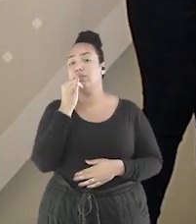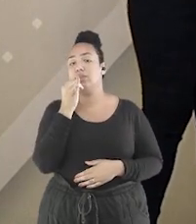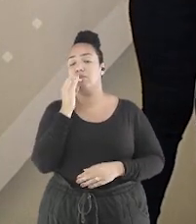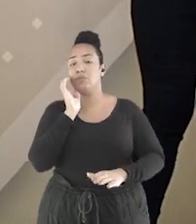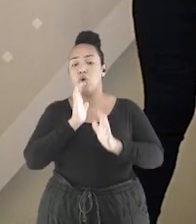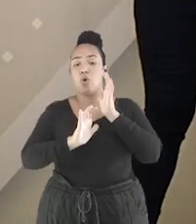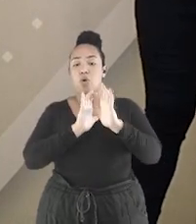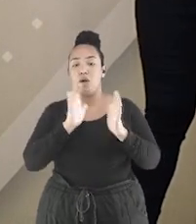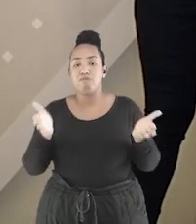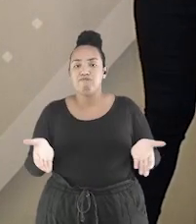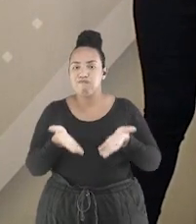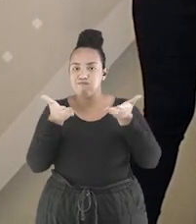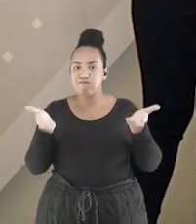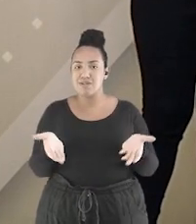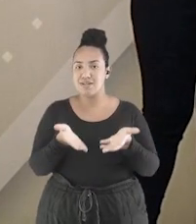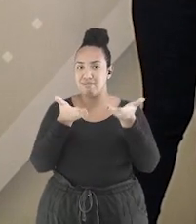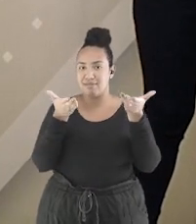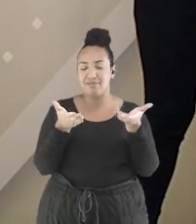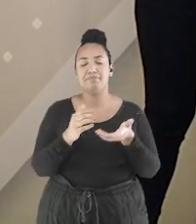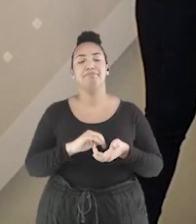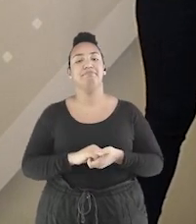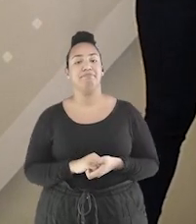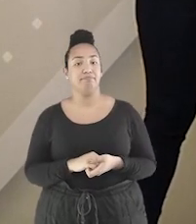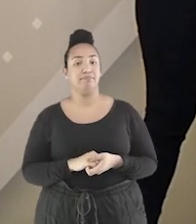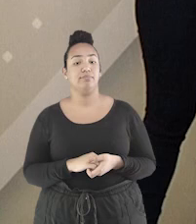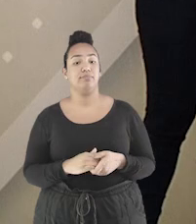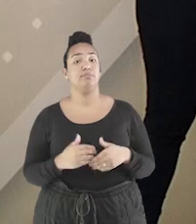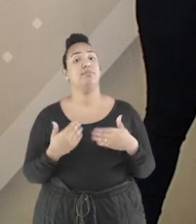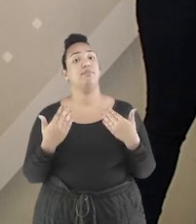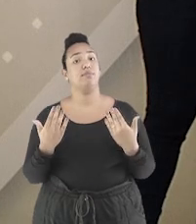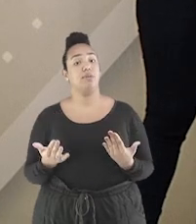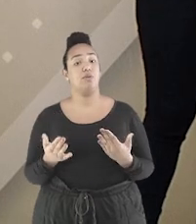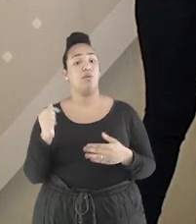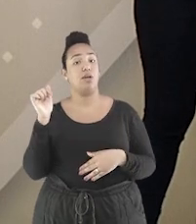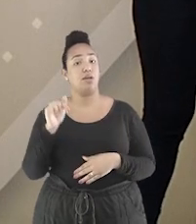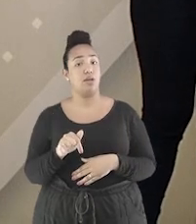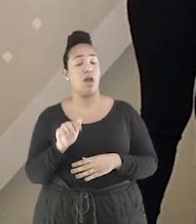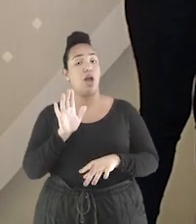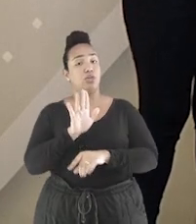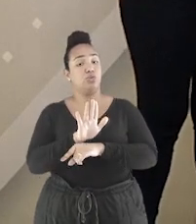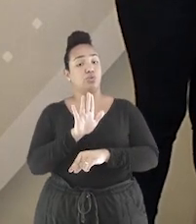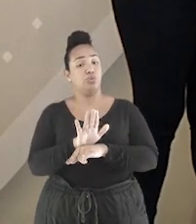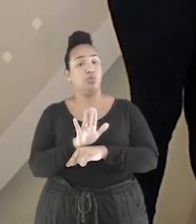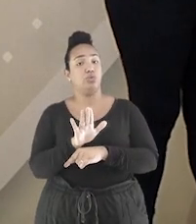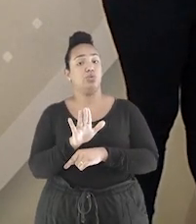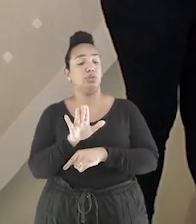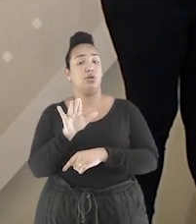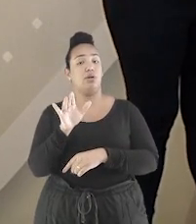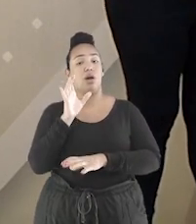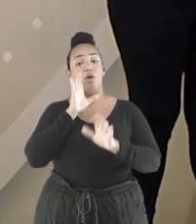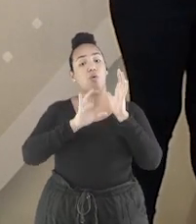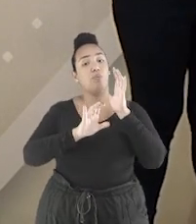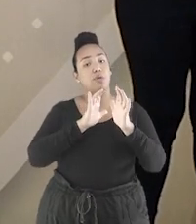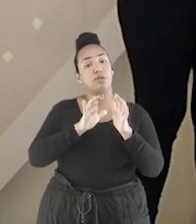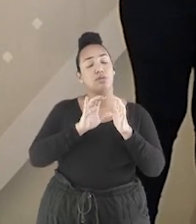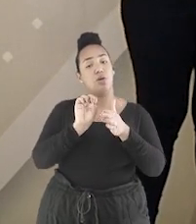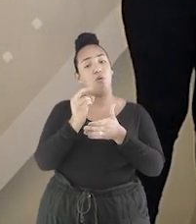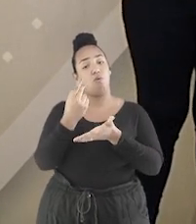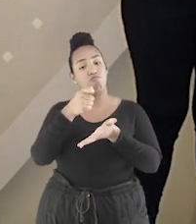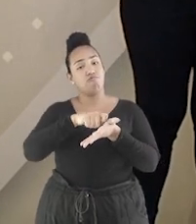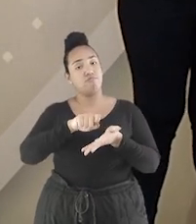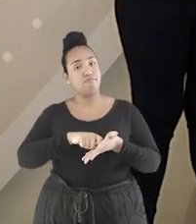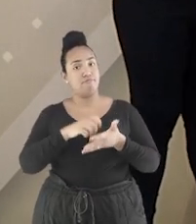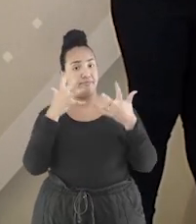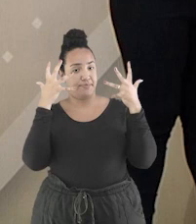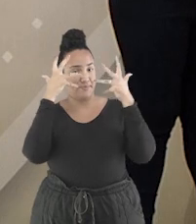à comunicação. Muitos deles ajudam a deixar nossa fala ou escrita mais bonita. Vamos